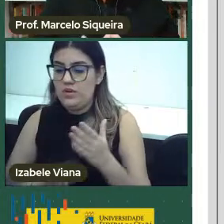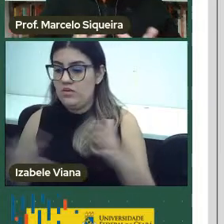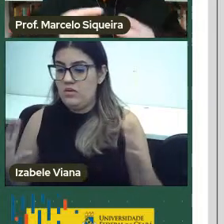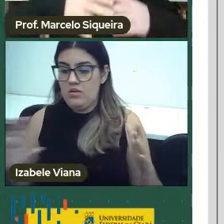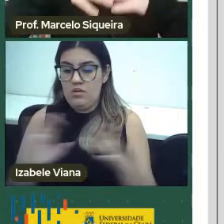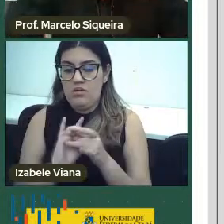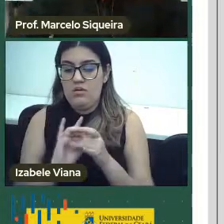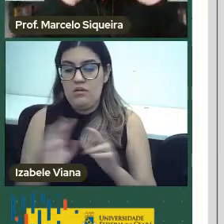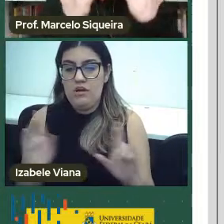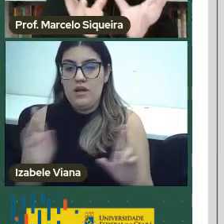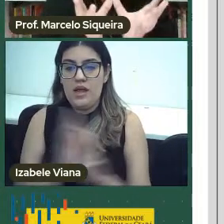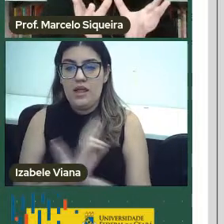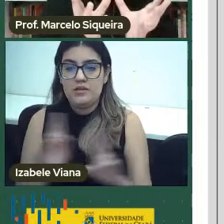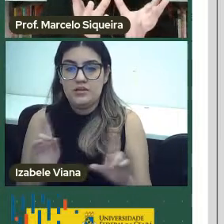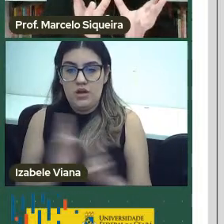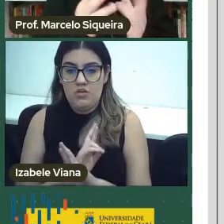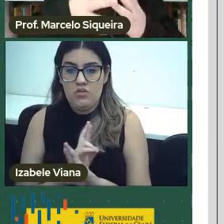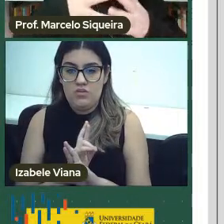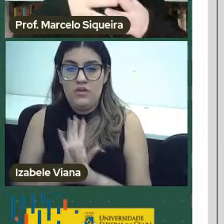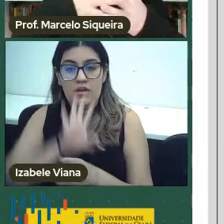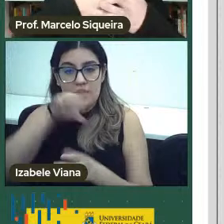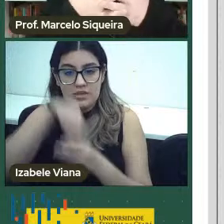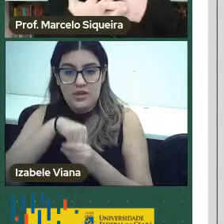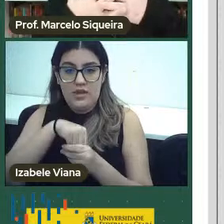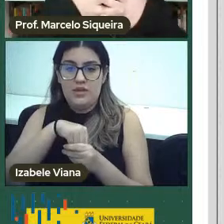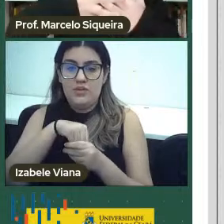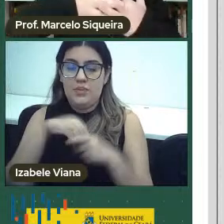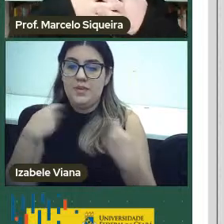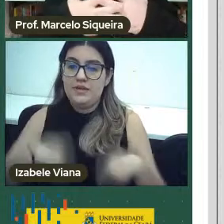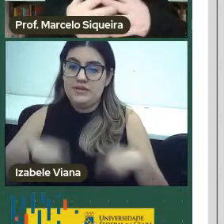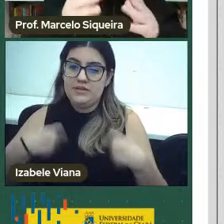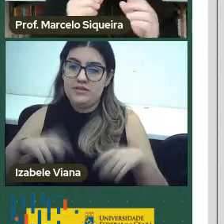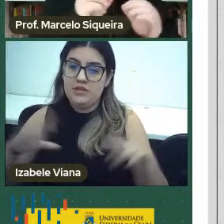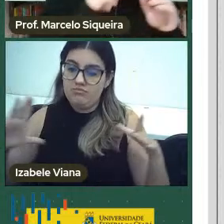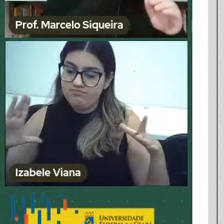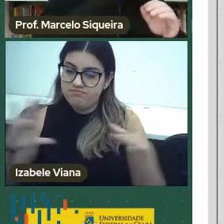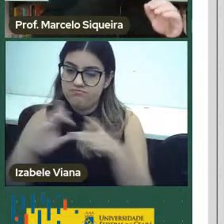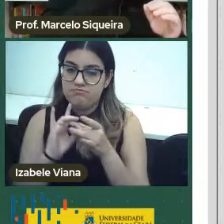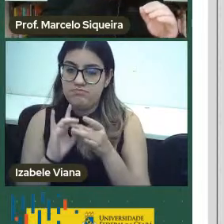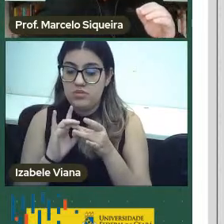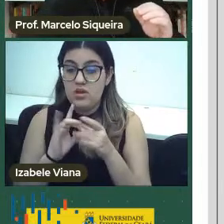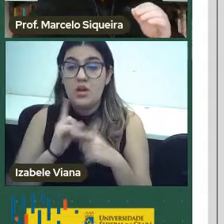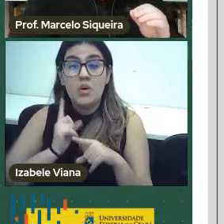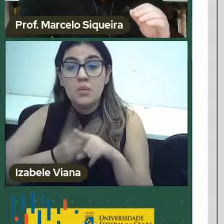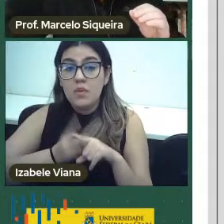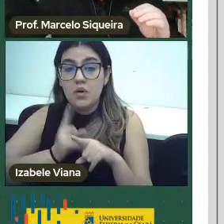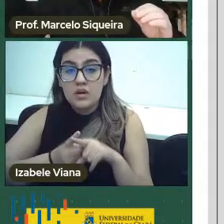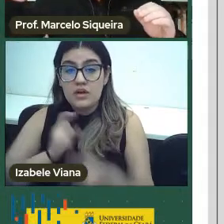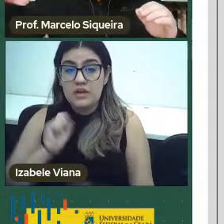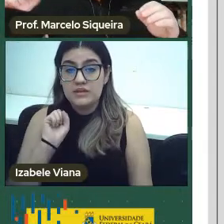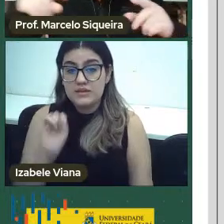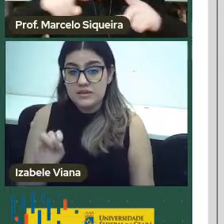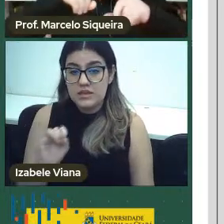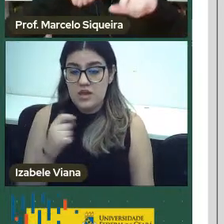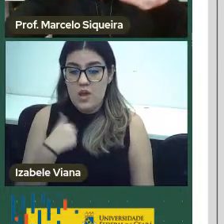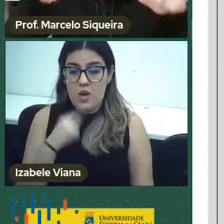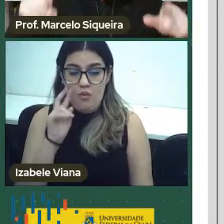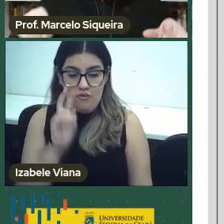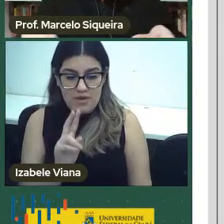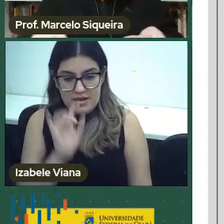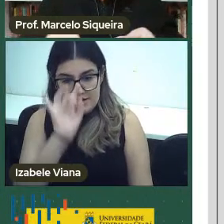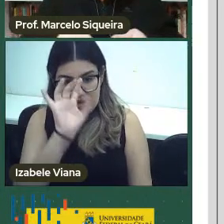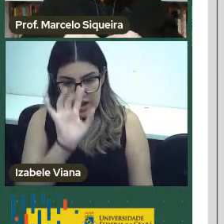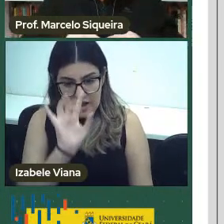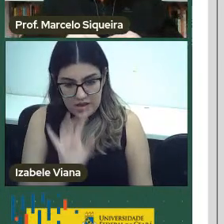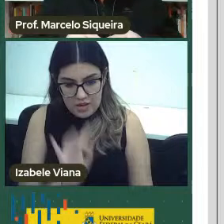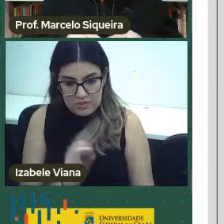documento arquivístico dentro dessa trama. Né, dentro dessa, né, porque se eu olho um a um, eu não vou